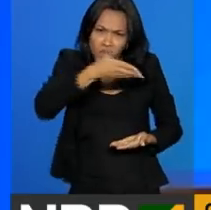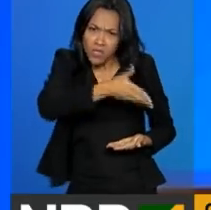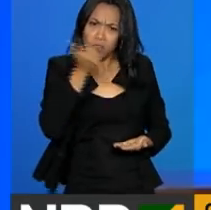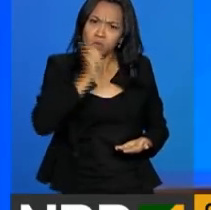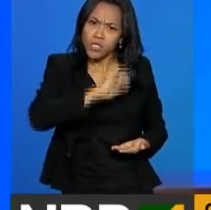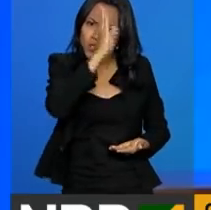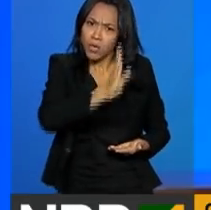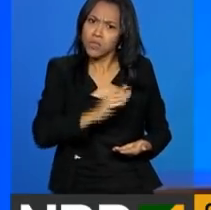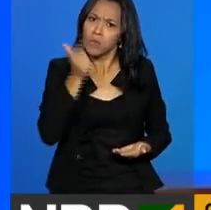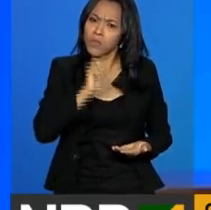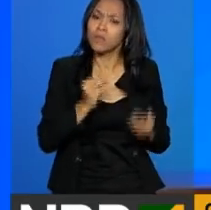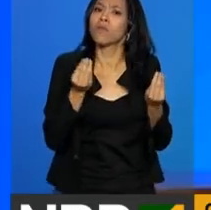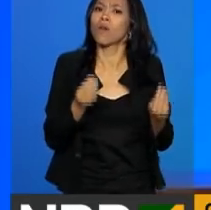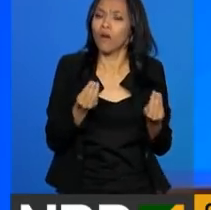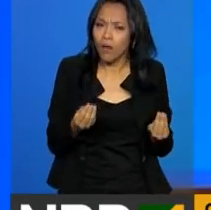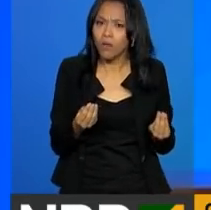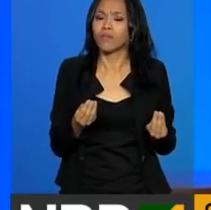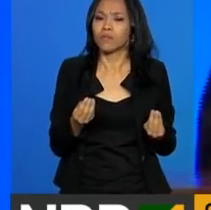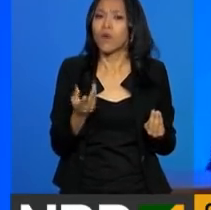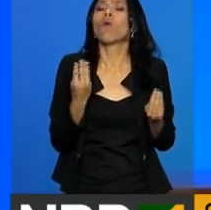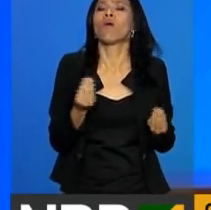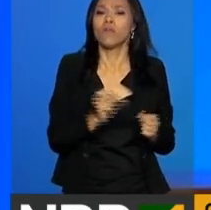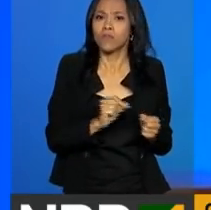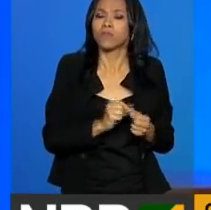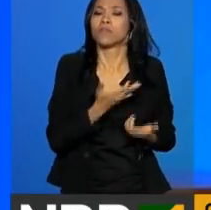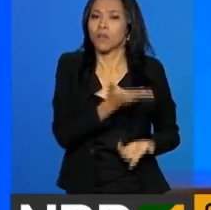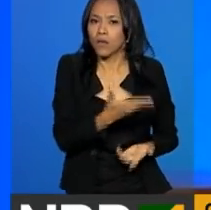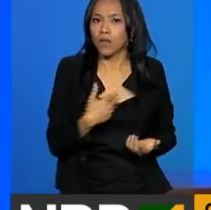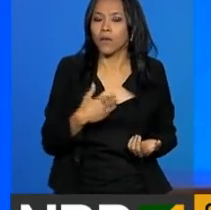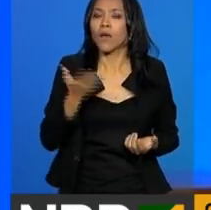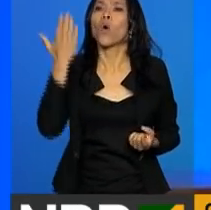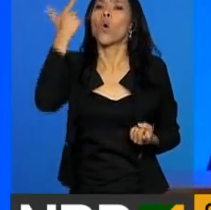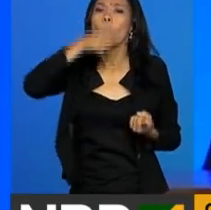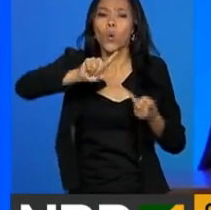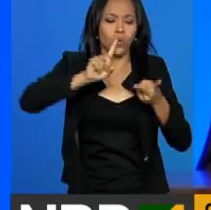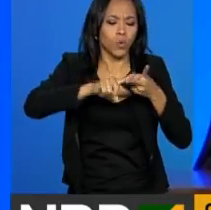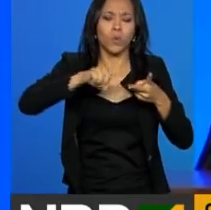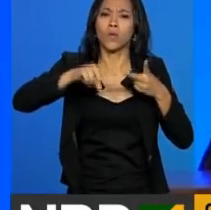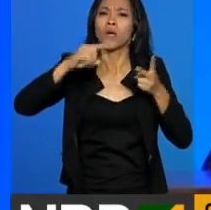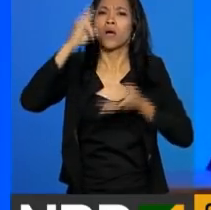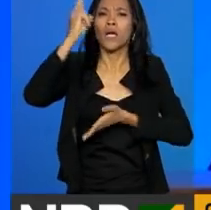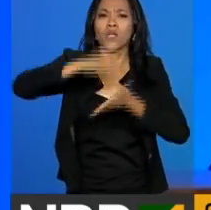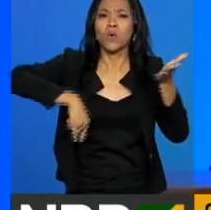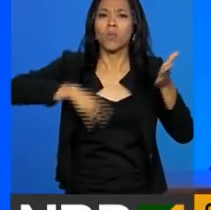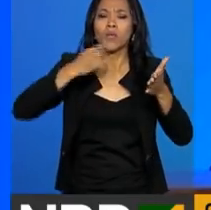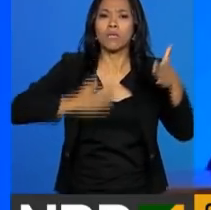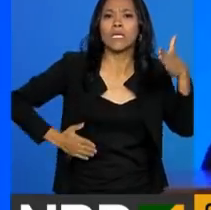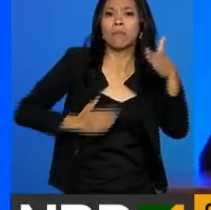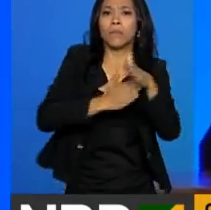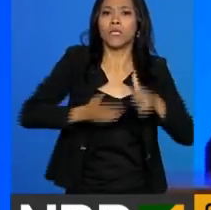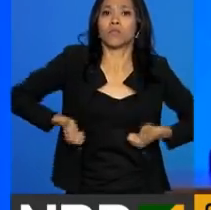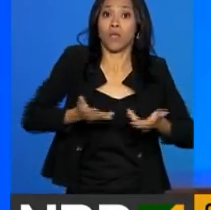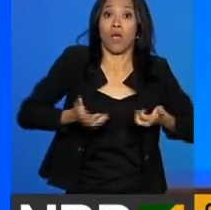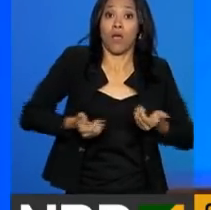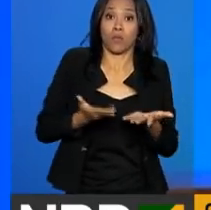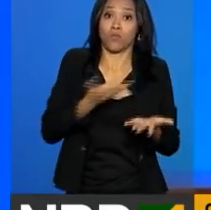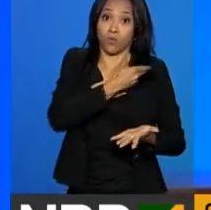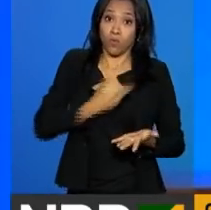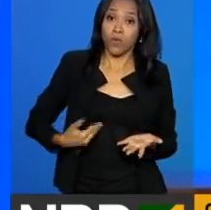conseguiram é como é que você conseguiu aquele chamado teto dos gastos públicos porque o teto dos gastos